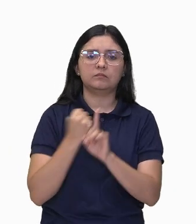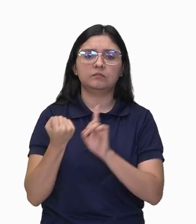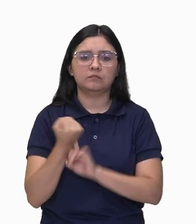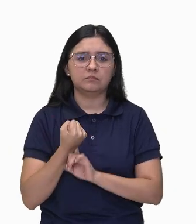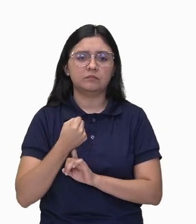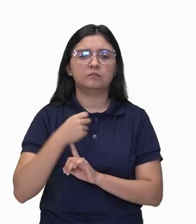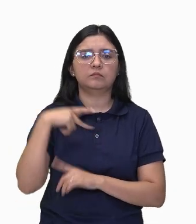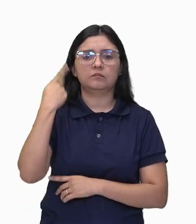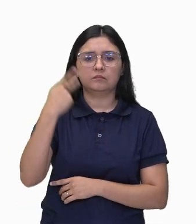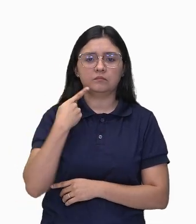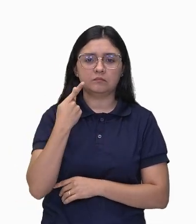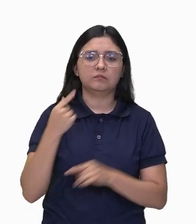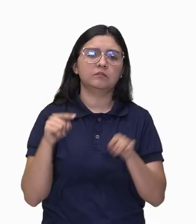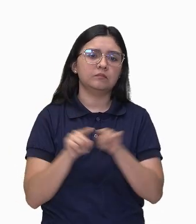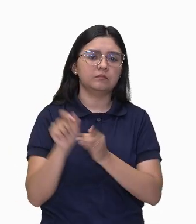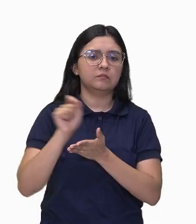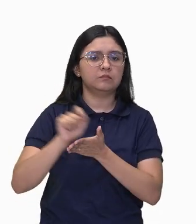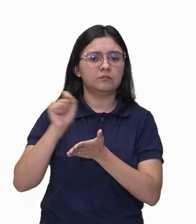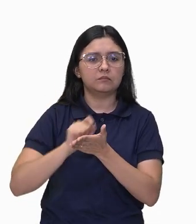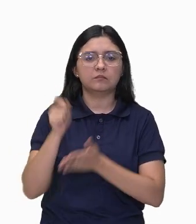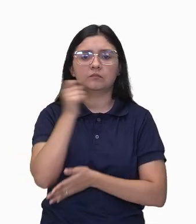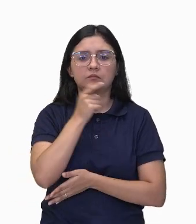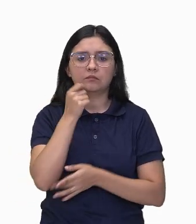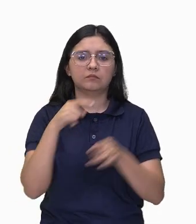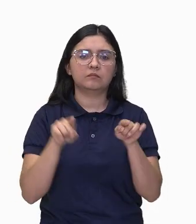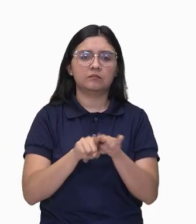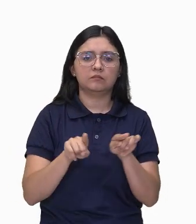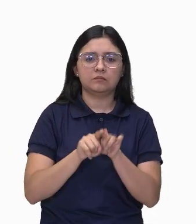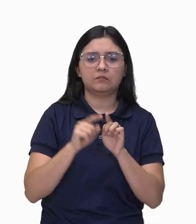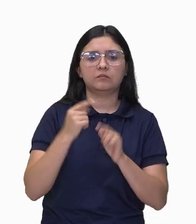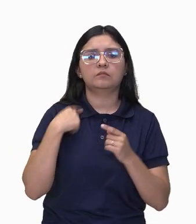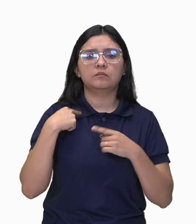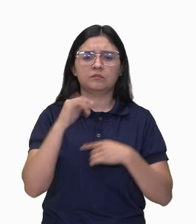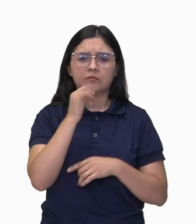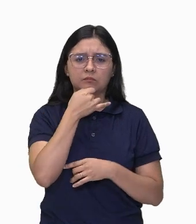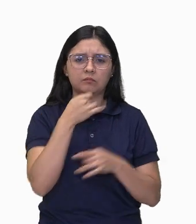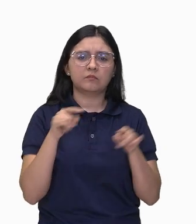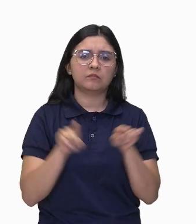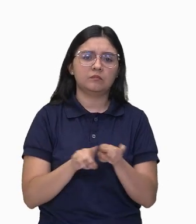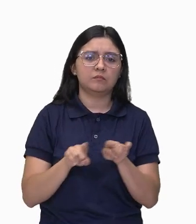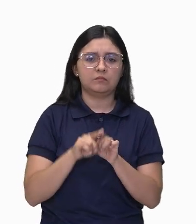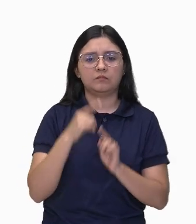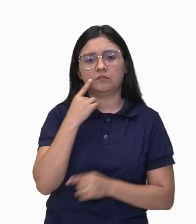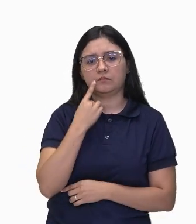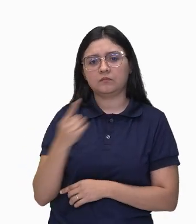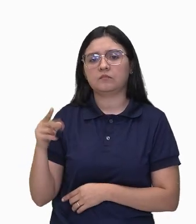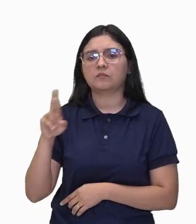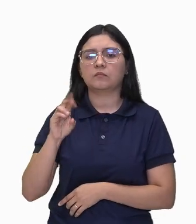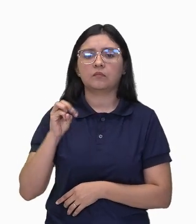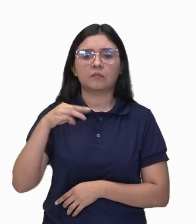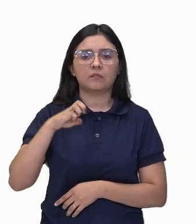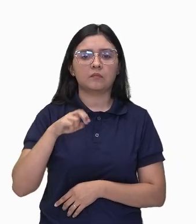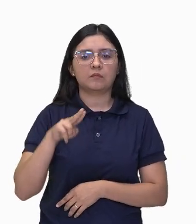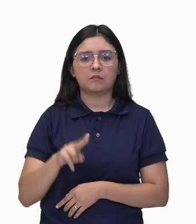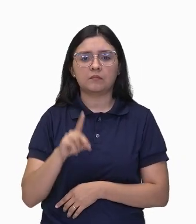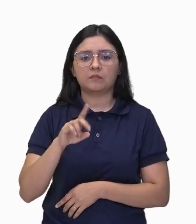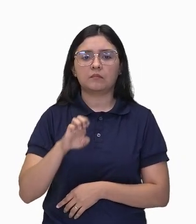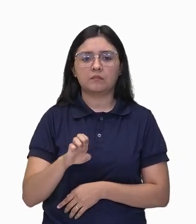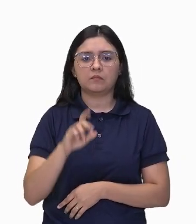sociais, políticas. Escreveu comédias e tragédias, como Romeu e Julieta, que é um grande romance, tá